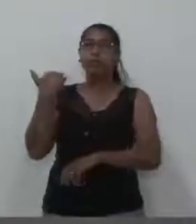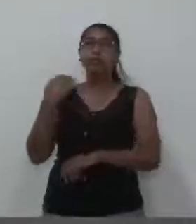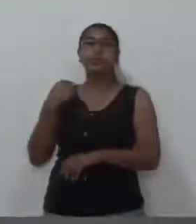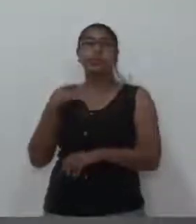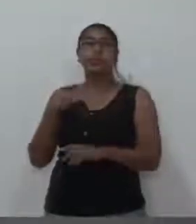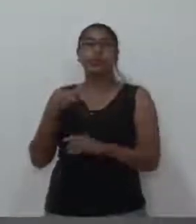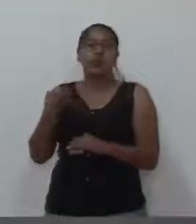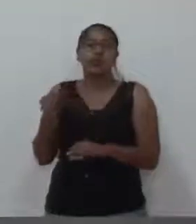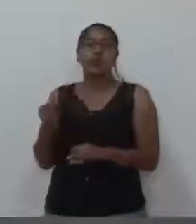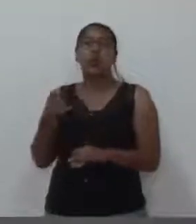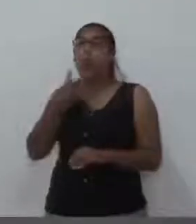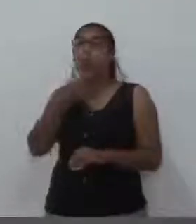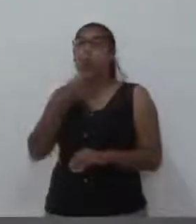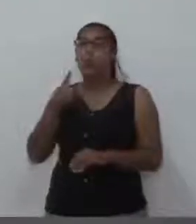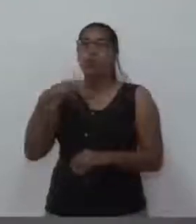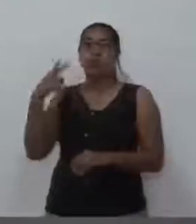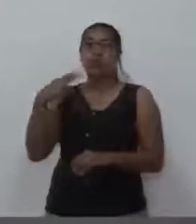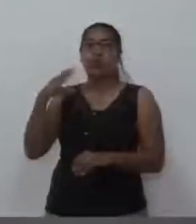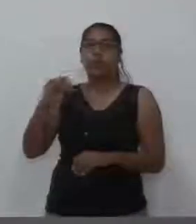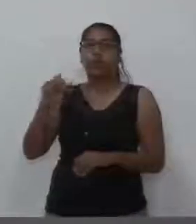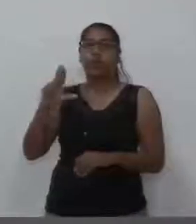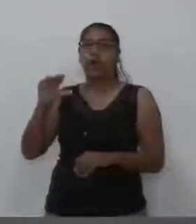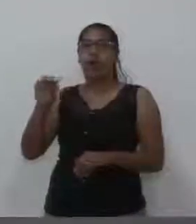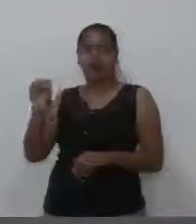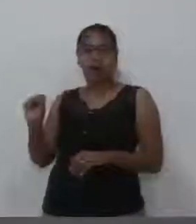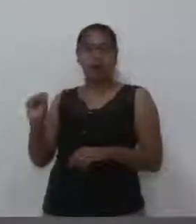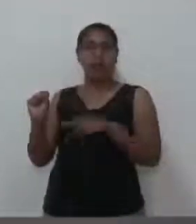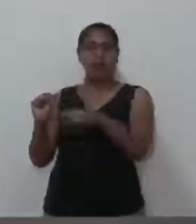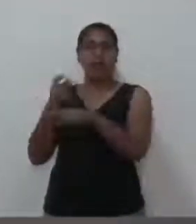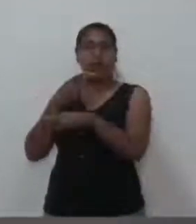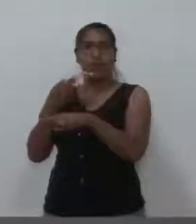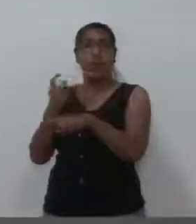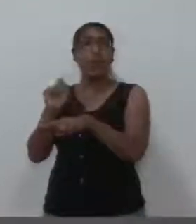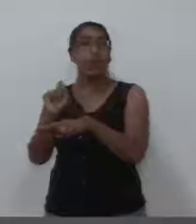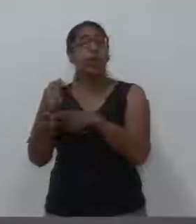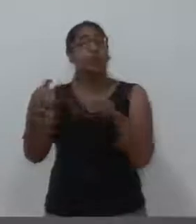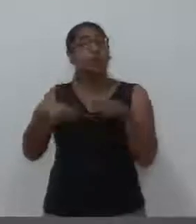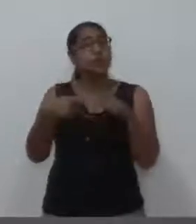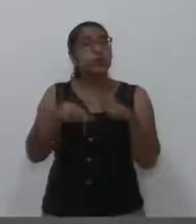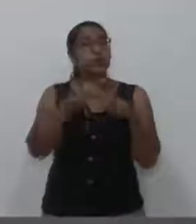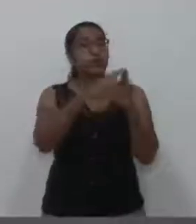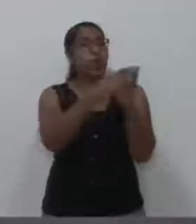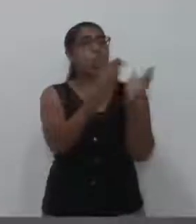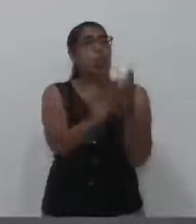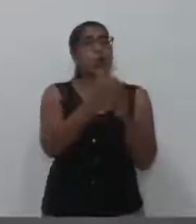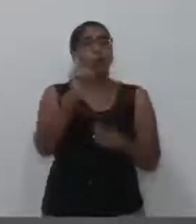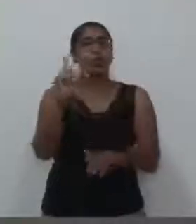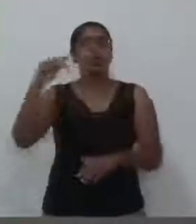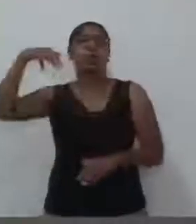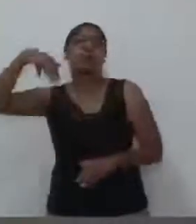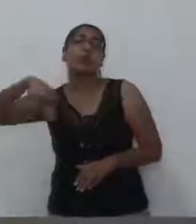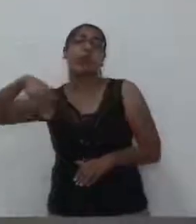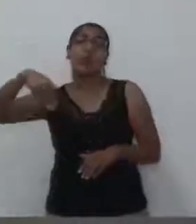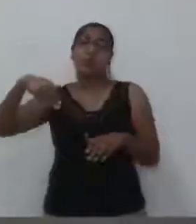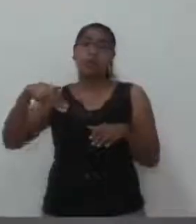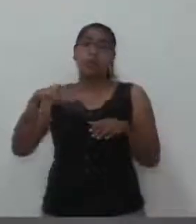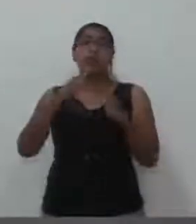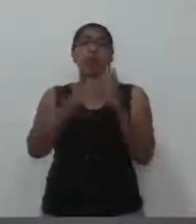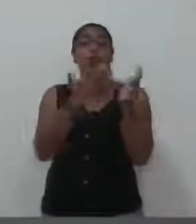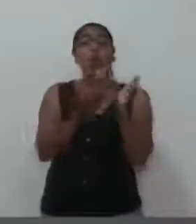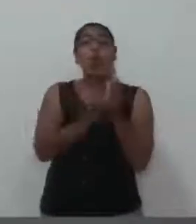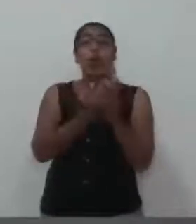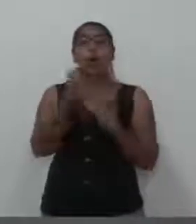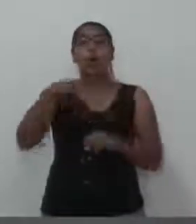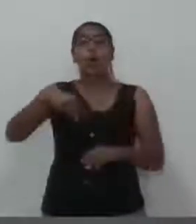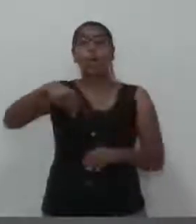O ideal seria que a gente tivesse uma guarda municipal tão grande que pudesse estar presente em todas as escolas. Mas